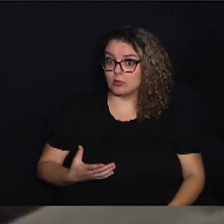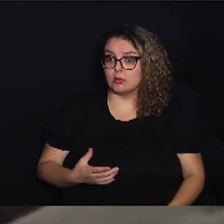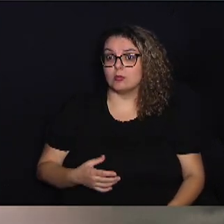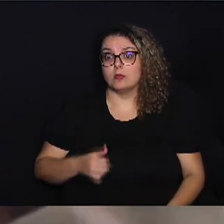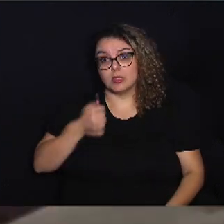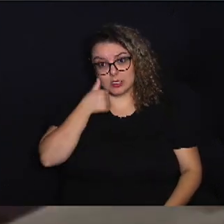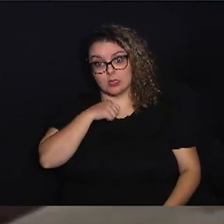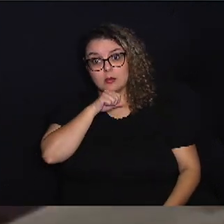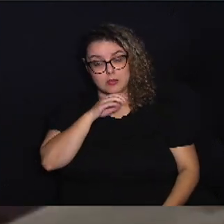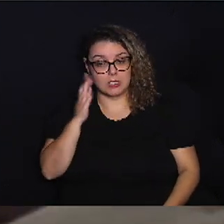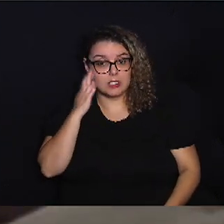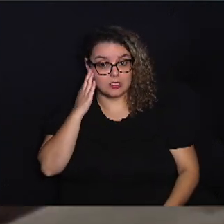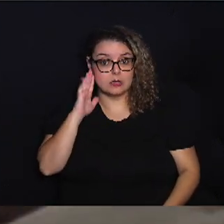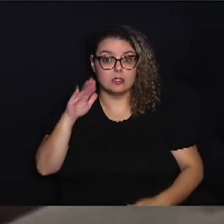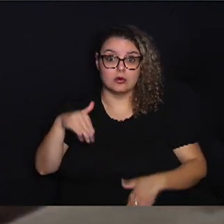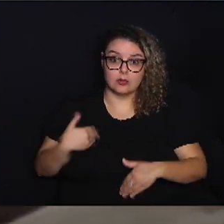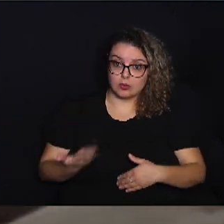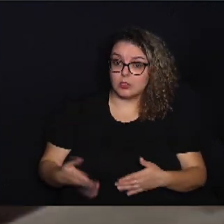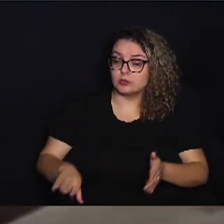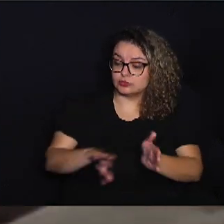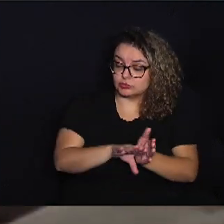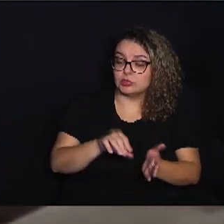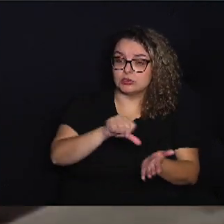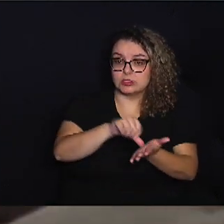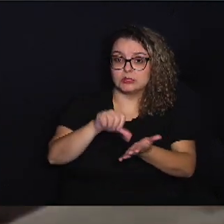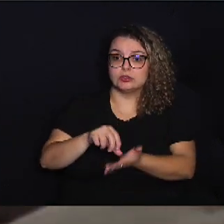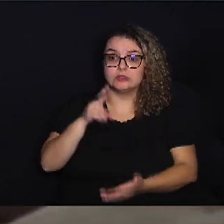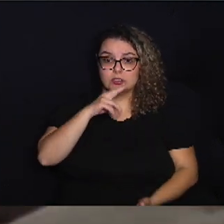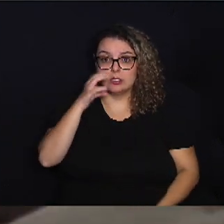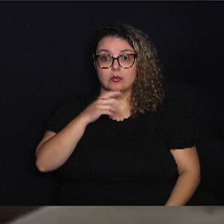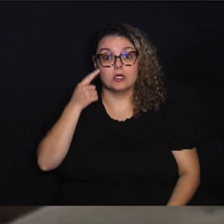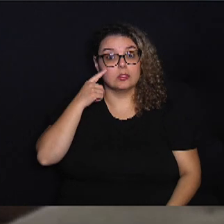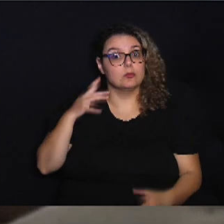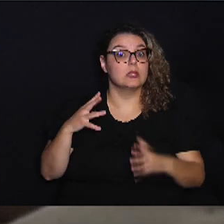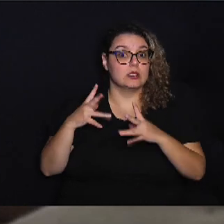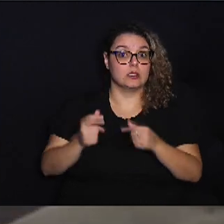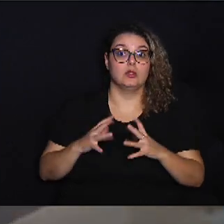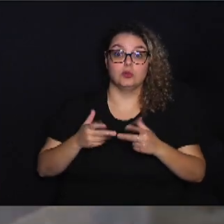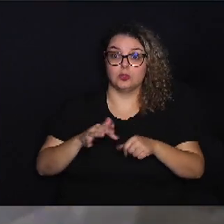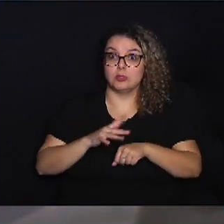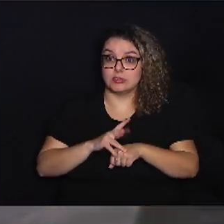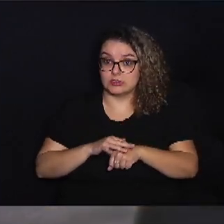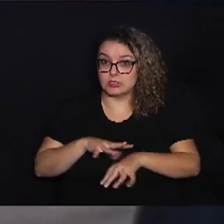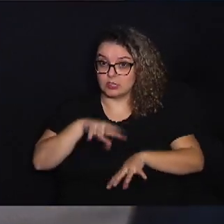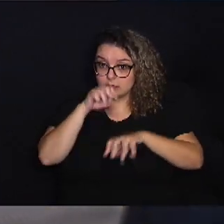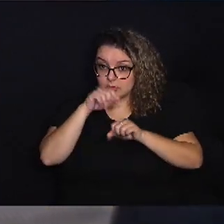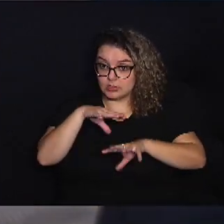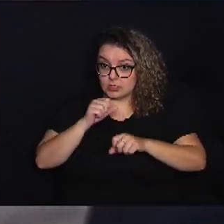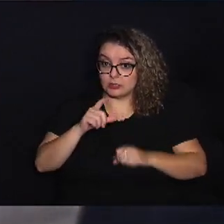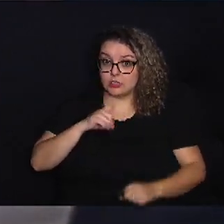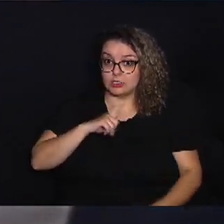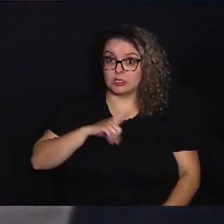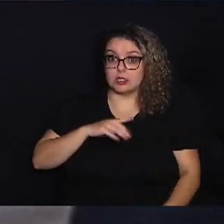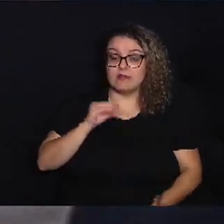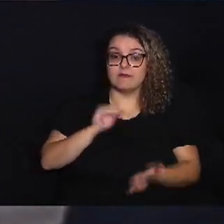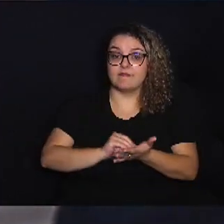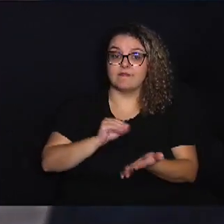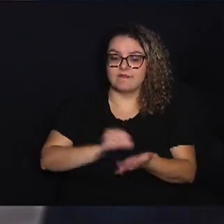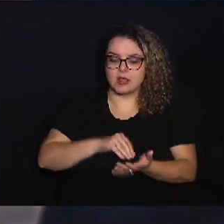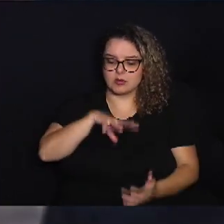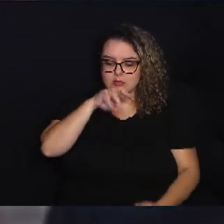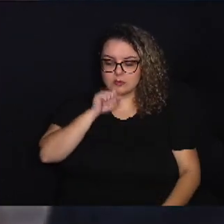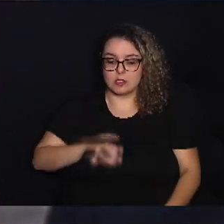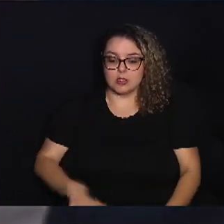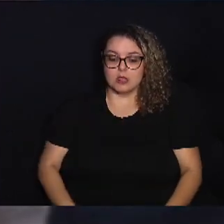mães possam entender quando cheguem às unidades de emergência. Em geral, todas as doenças respiratórias que causam falta de ar